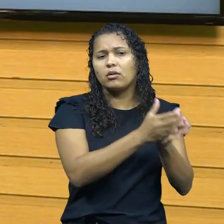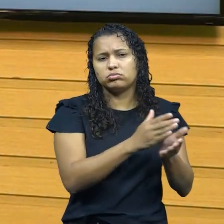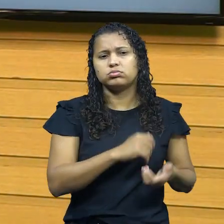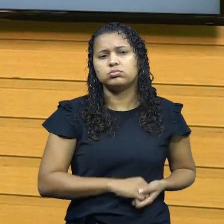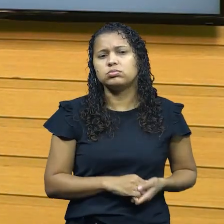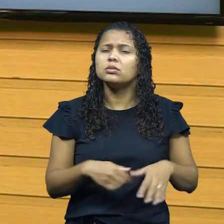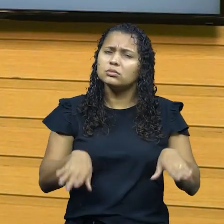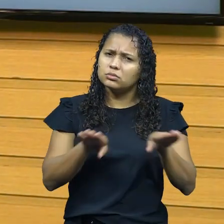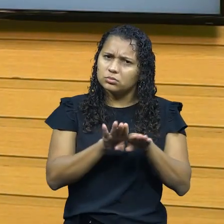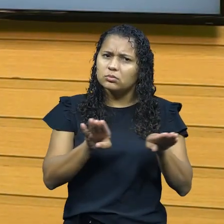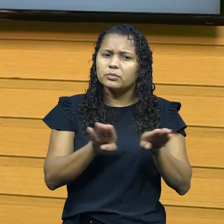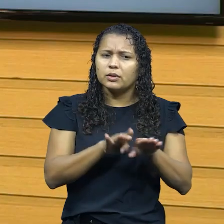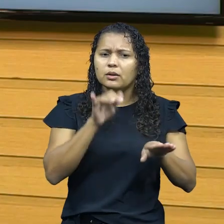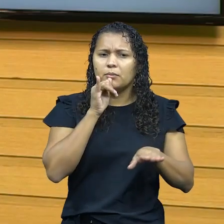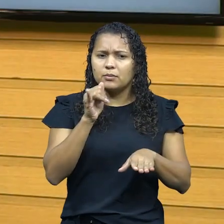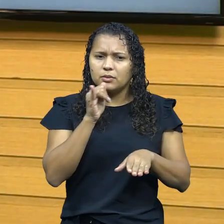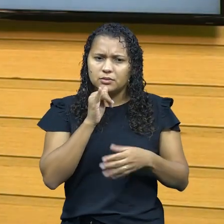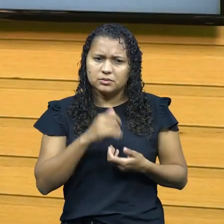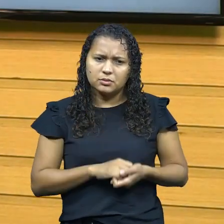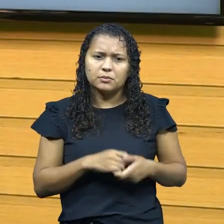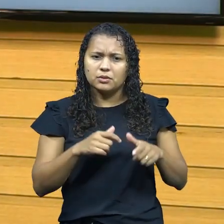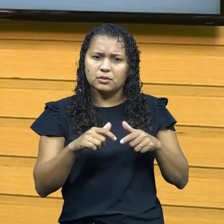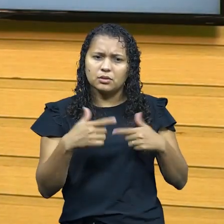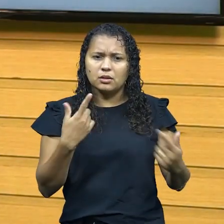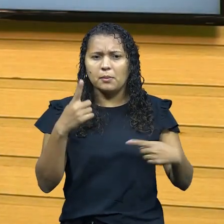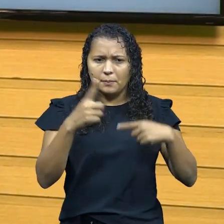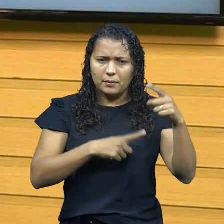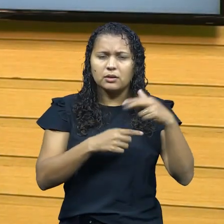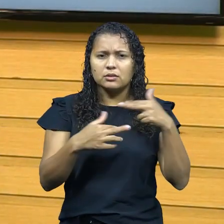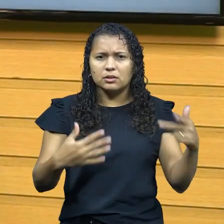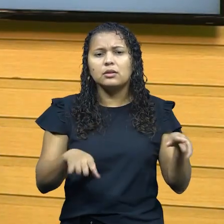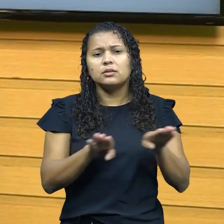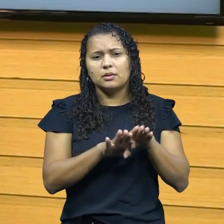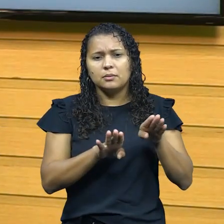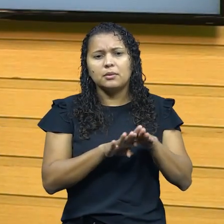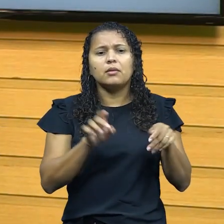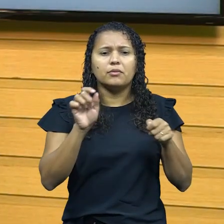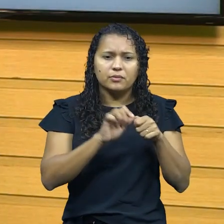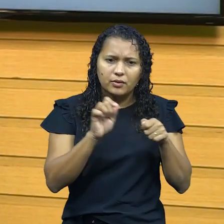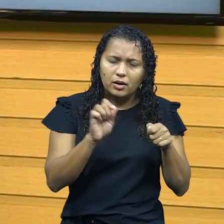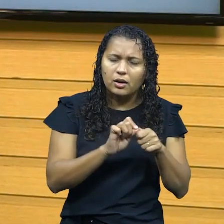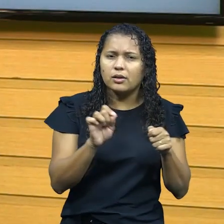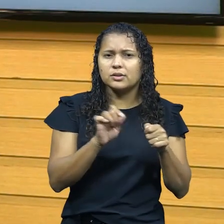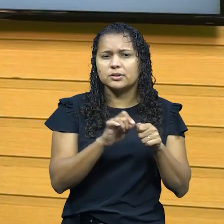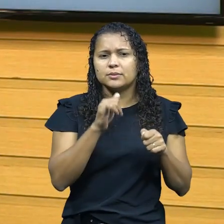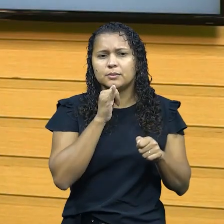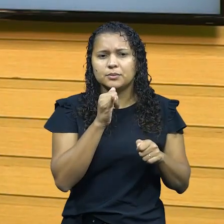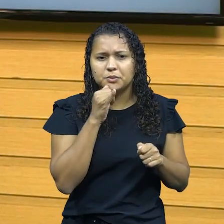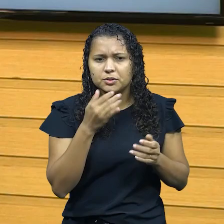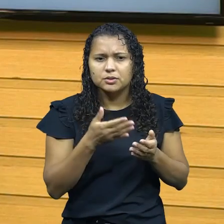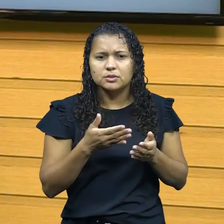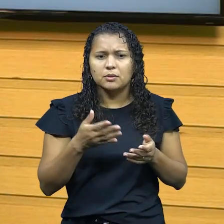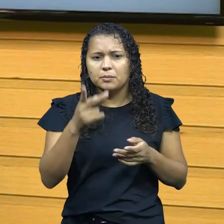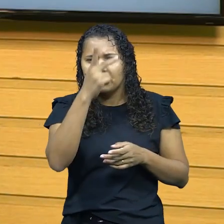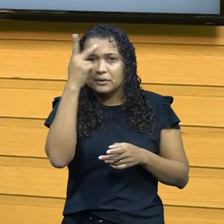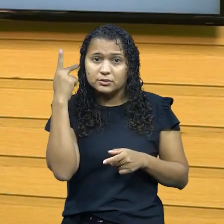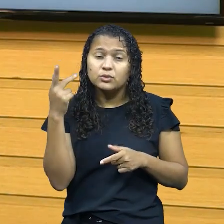E também, além dele trabalhar com mercadorias, ele também faz o quê? Ele faz o translado de